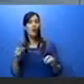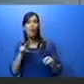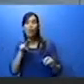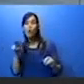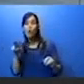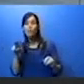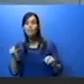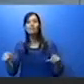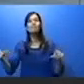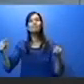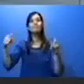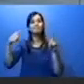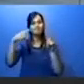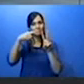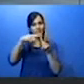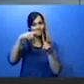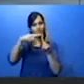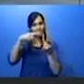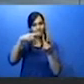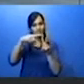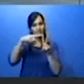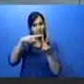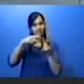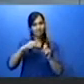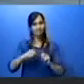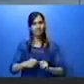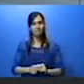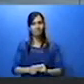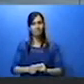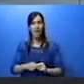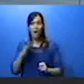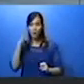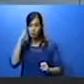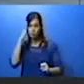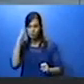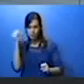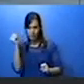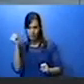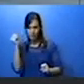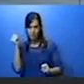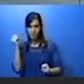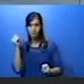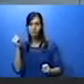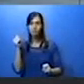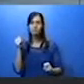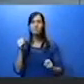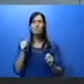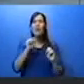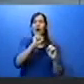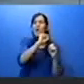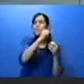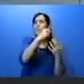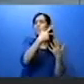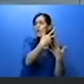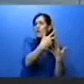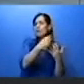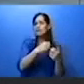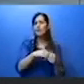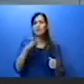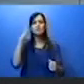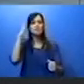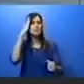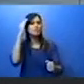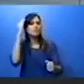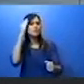radiciação. É esse processo inverso. Eu sei a potência, eu sei o expoente, eu vou